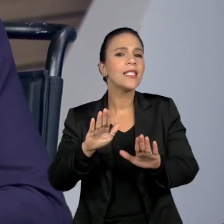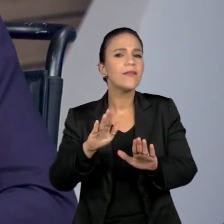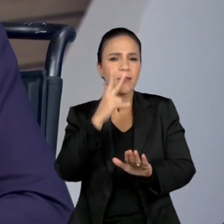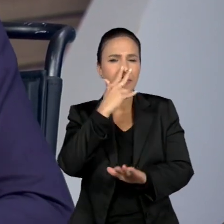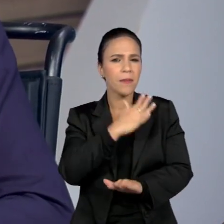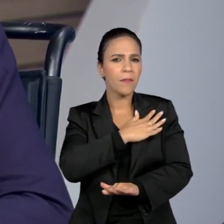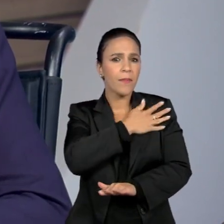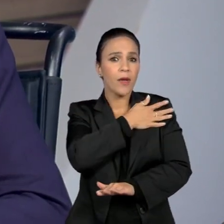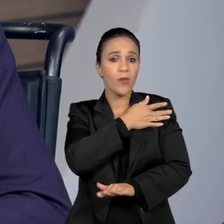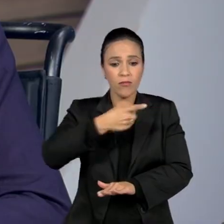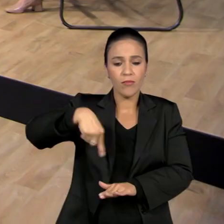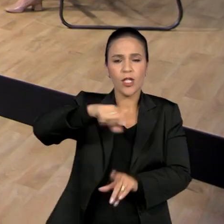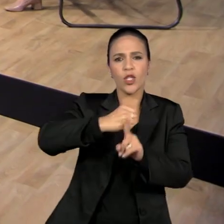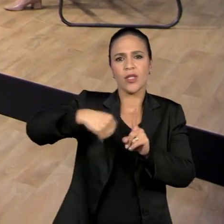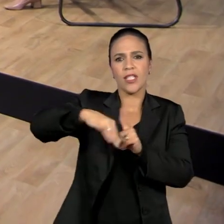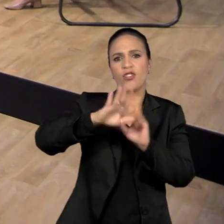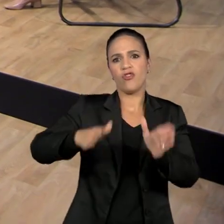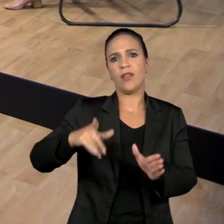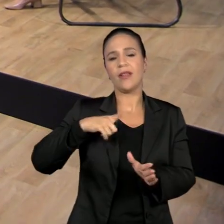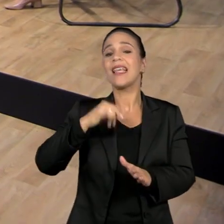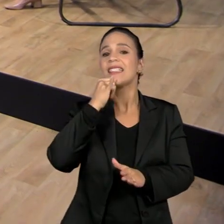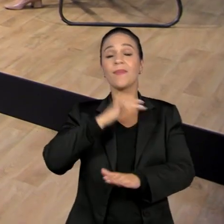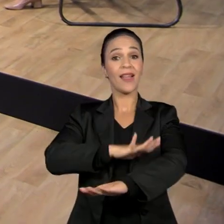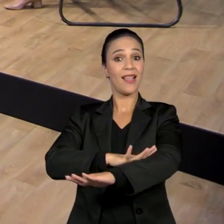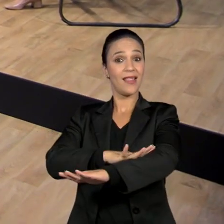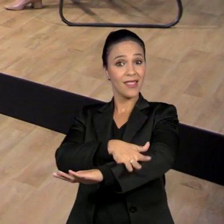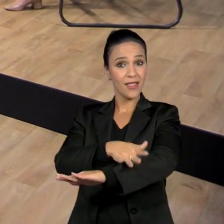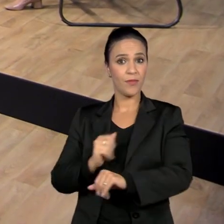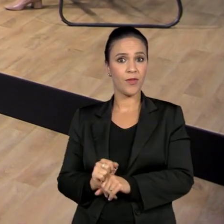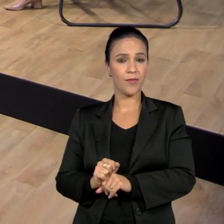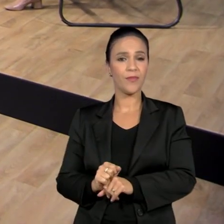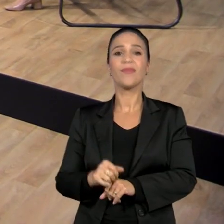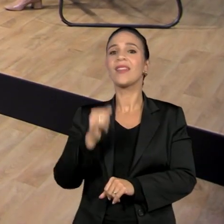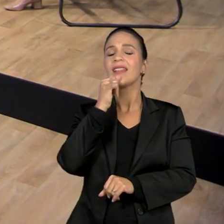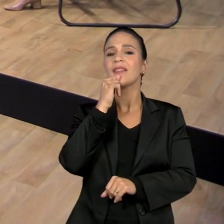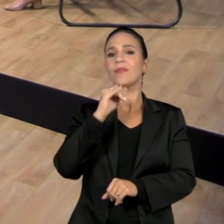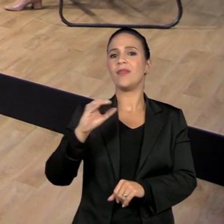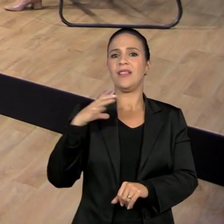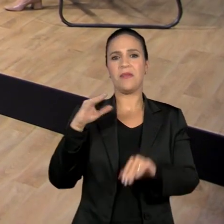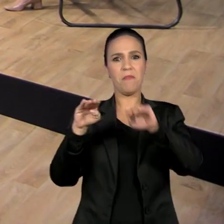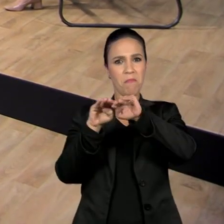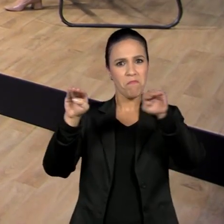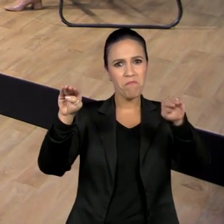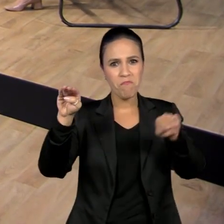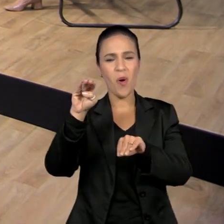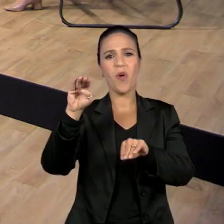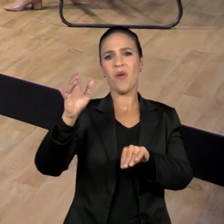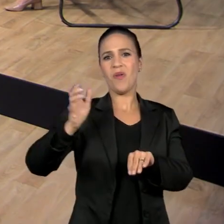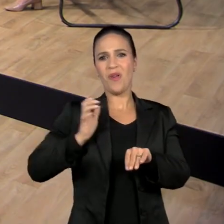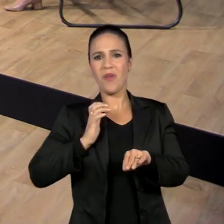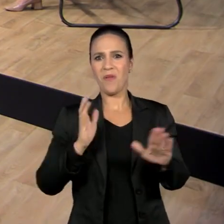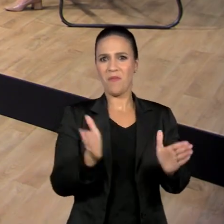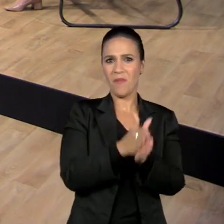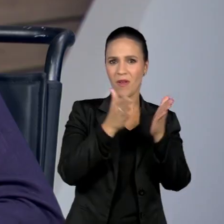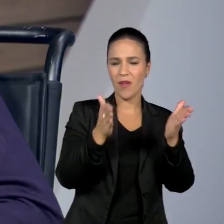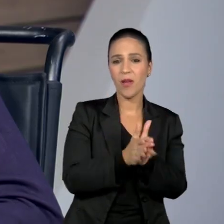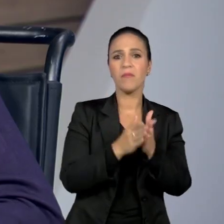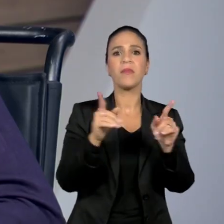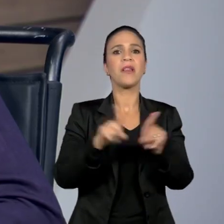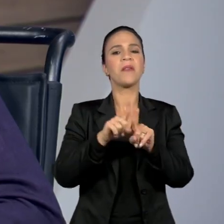que existe muita desinformação acerca desse assunto. Existe também preconceito? Infelizmente existe ainda sim. Eu acho que